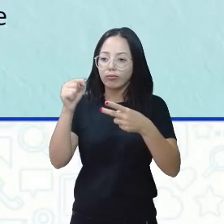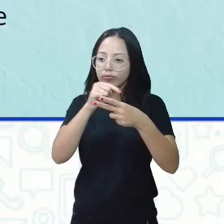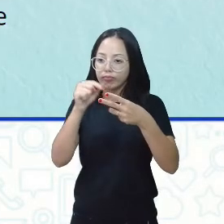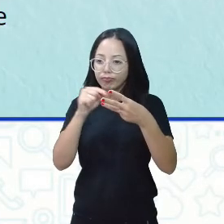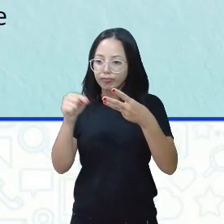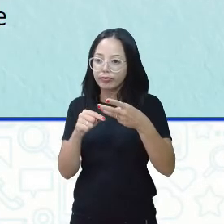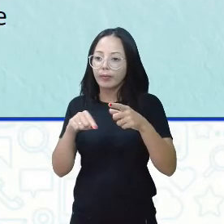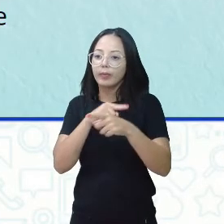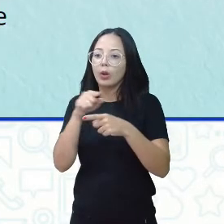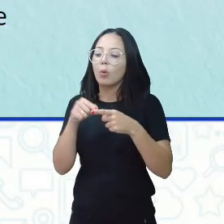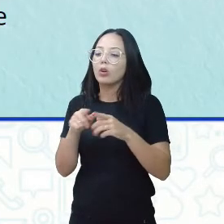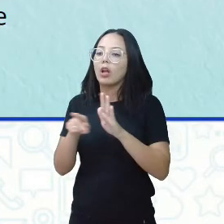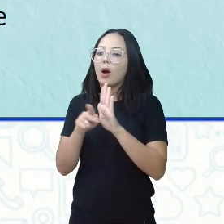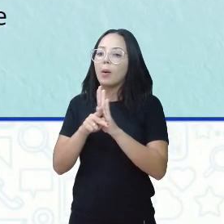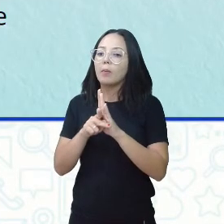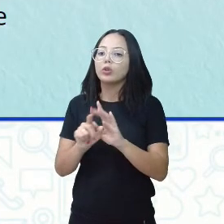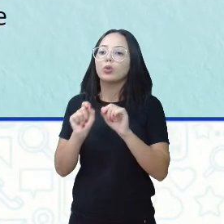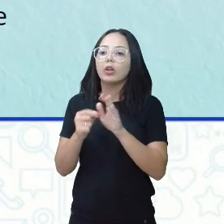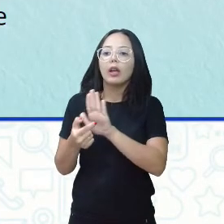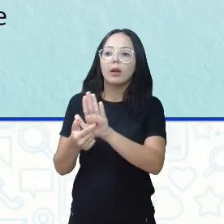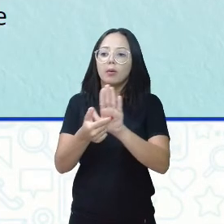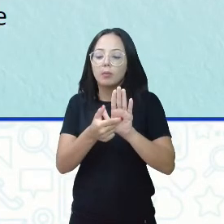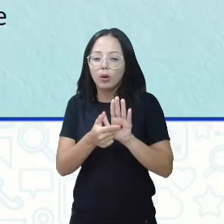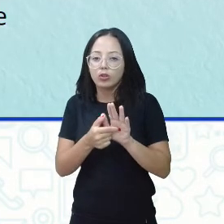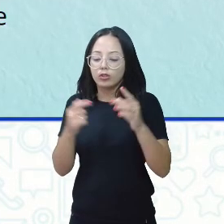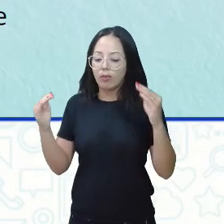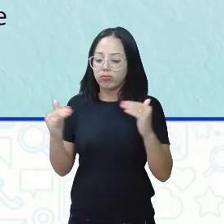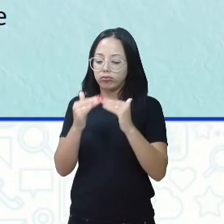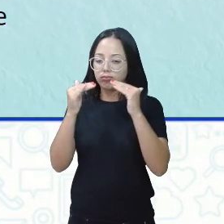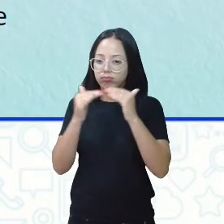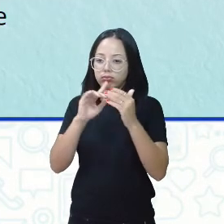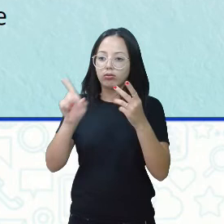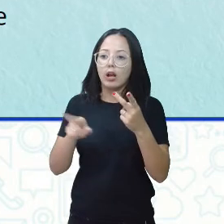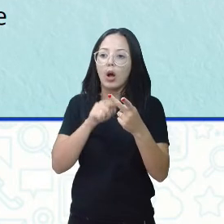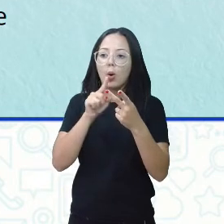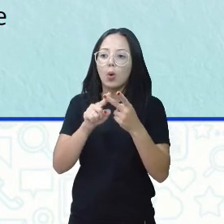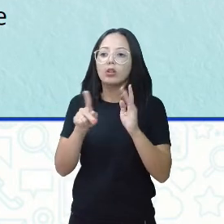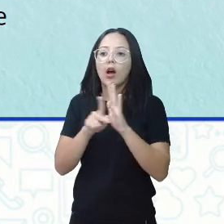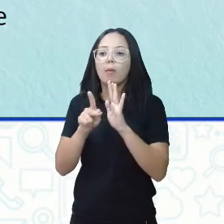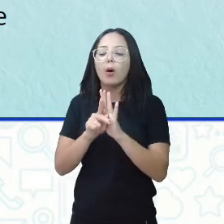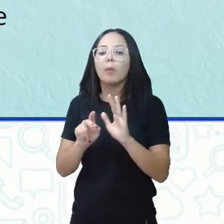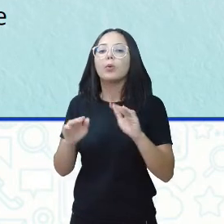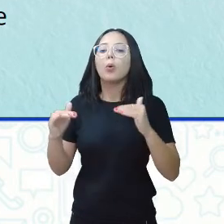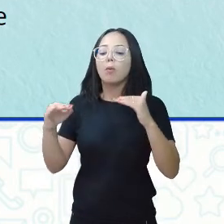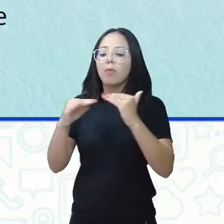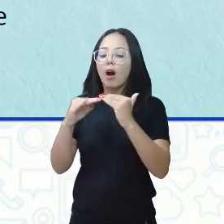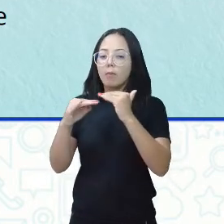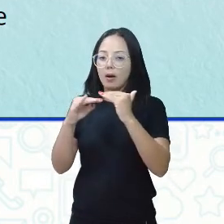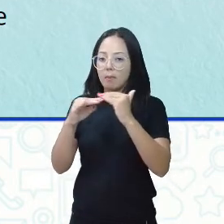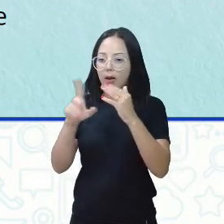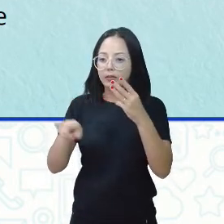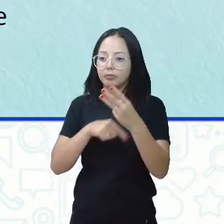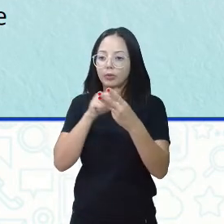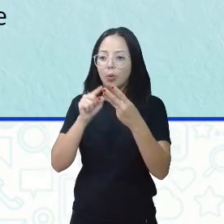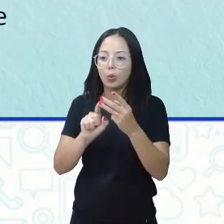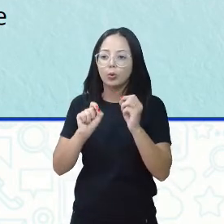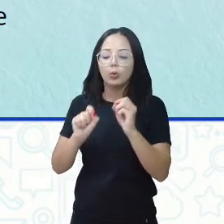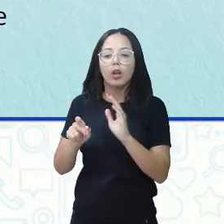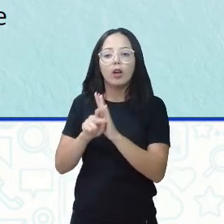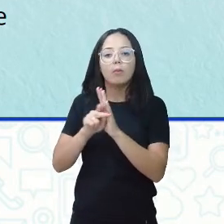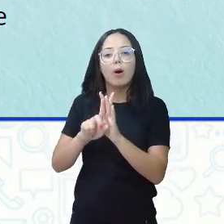opções. A1, exprime uma noção de conformidade. A2, exprime uma noção de